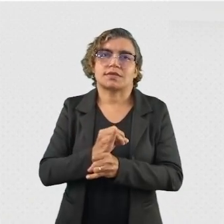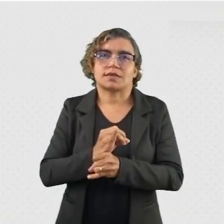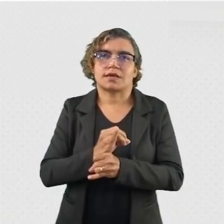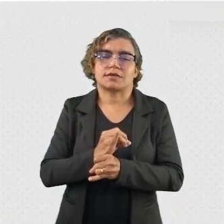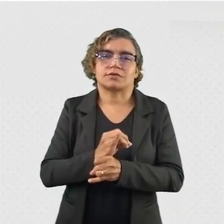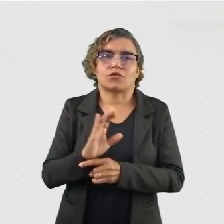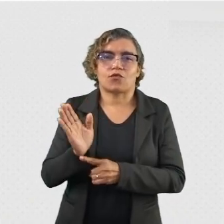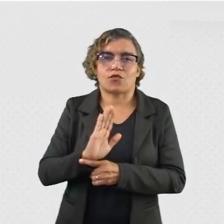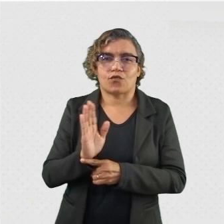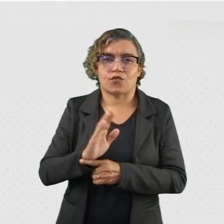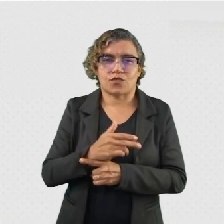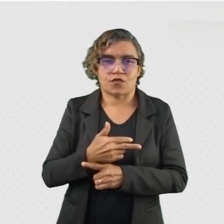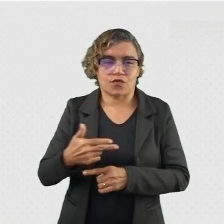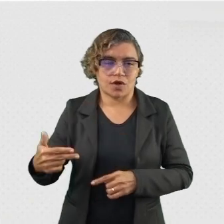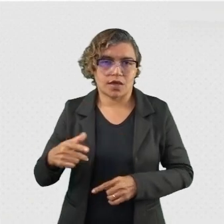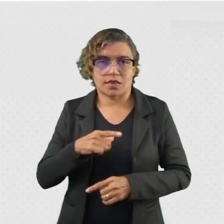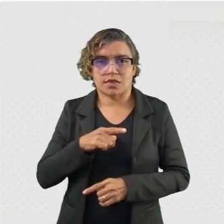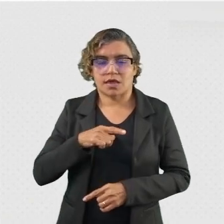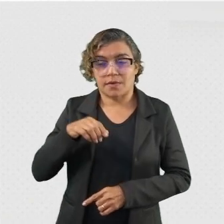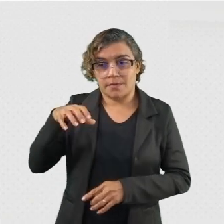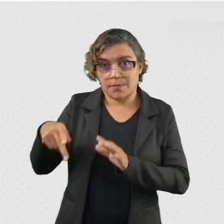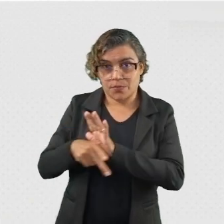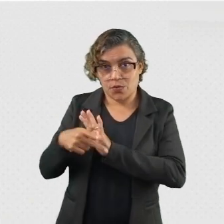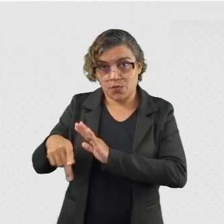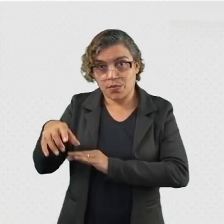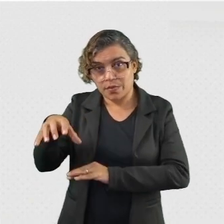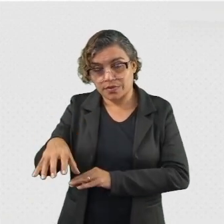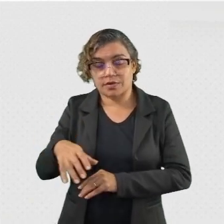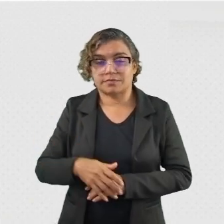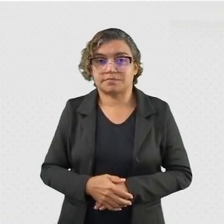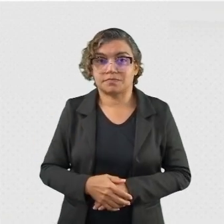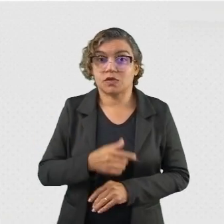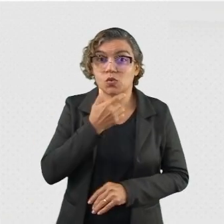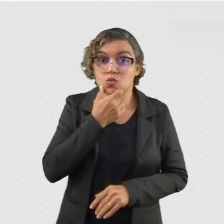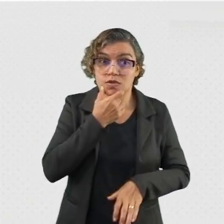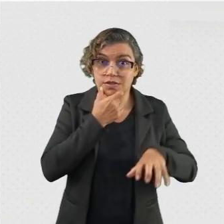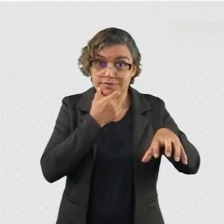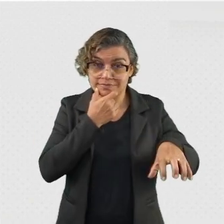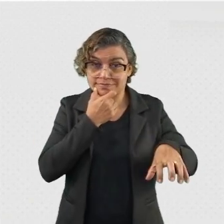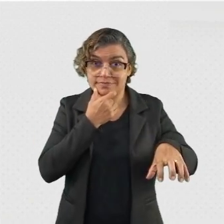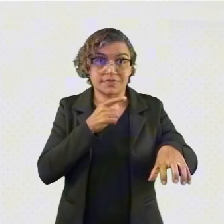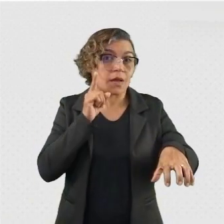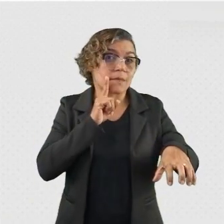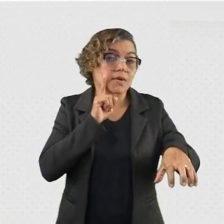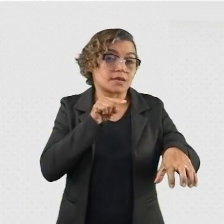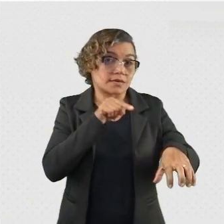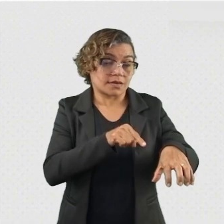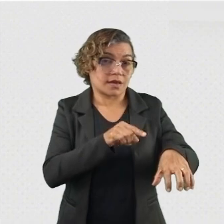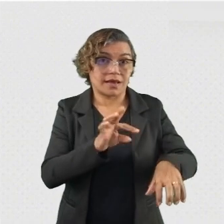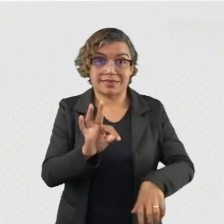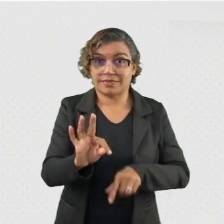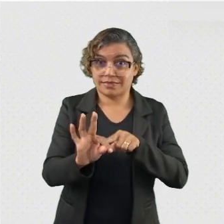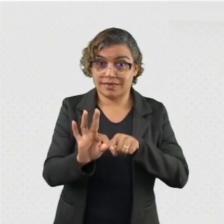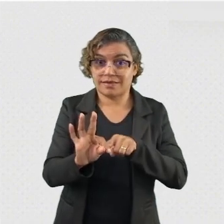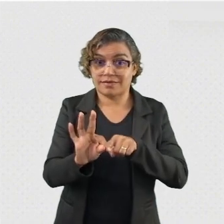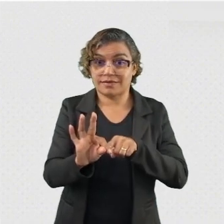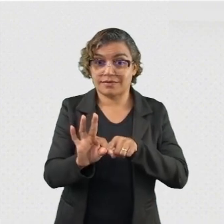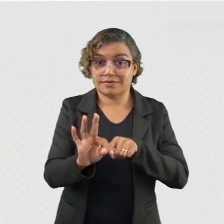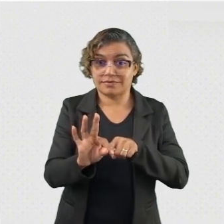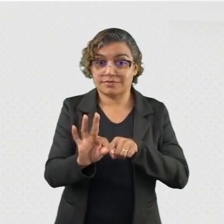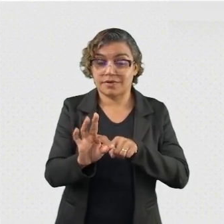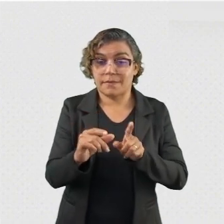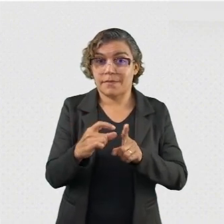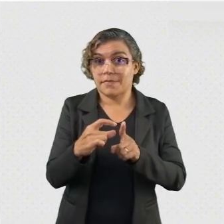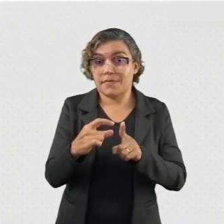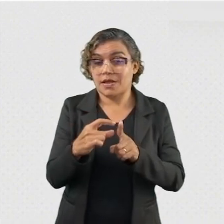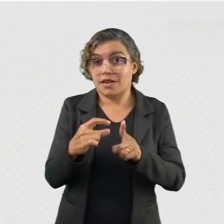série britânica, você vai perceber isso. No inglês americano, esse T no meio da palavra,